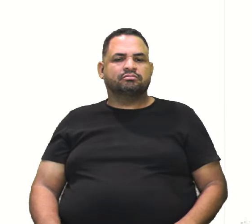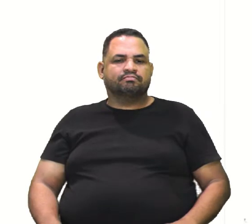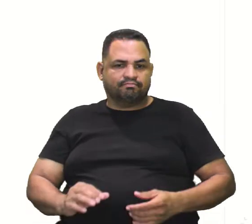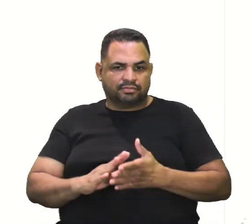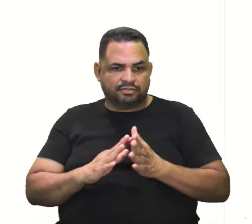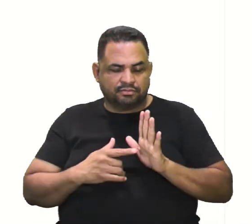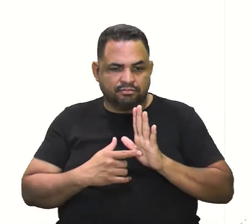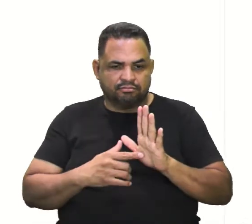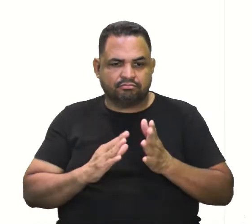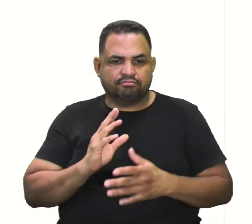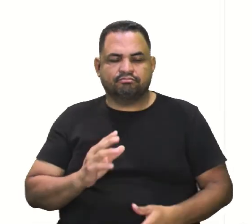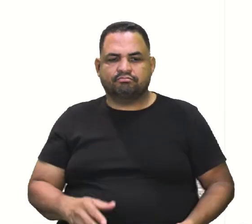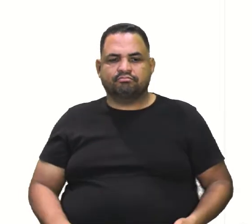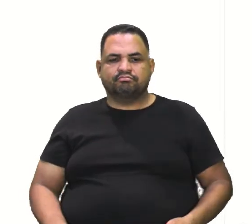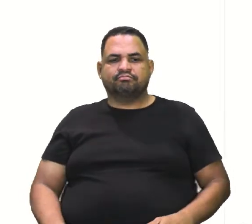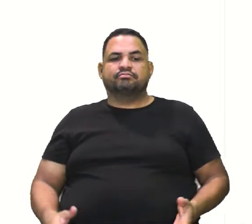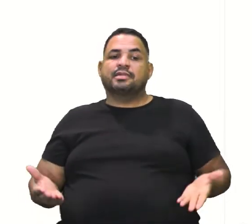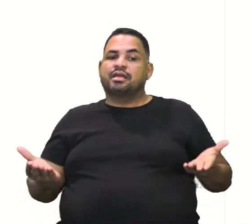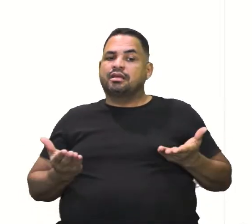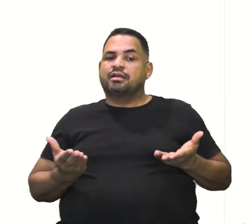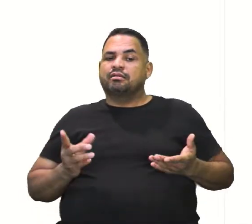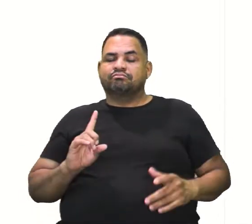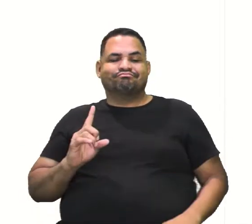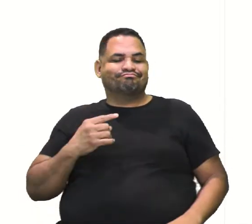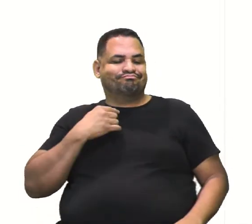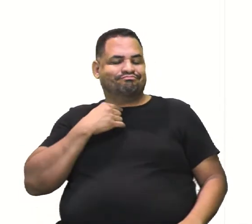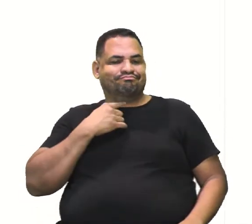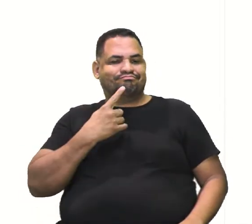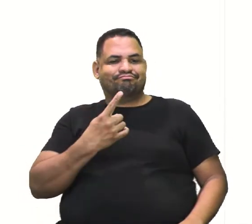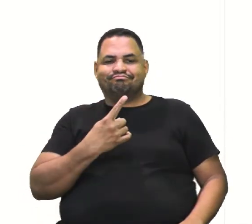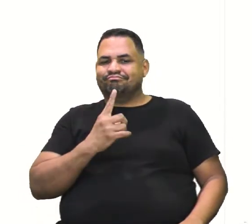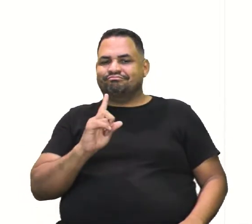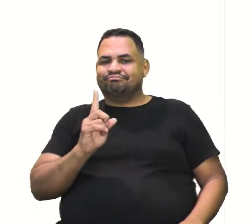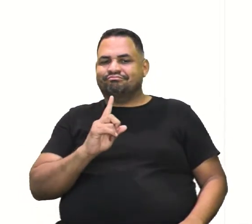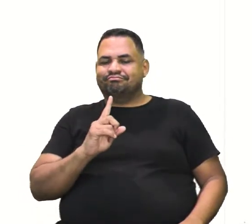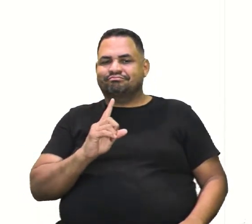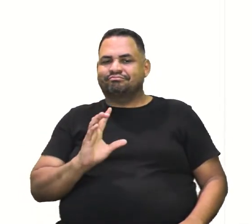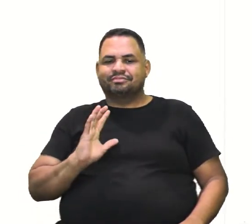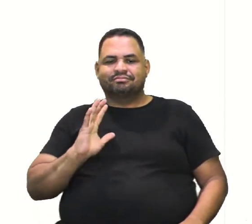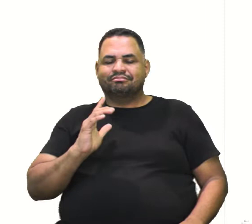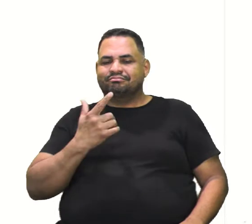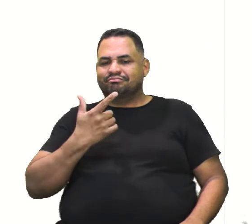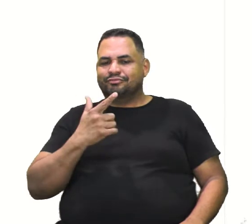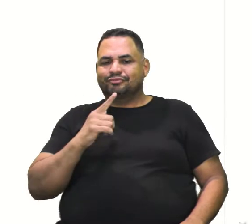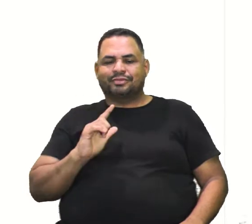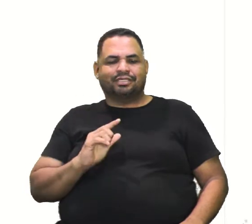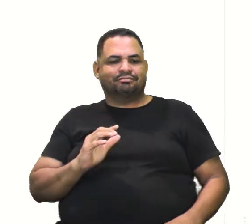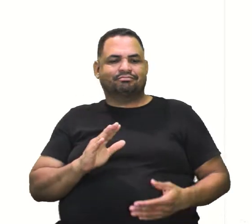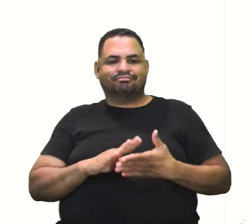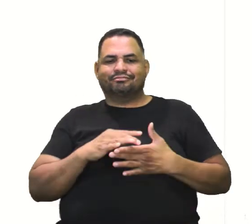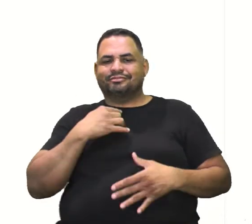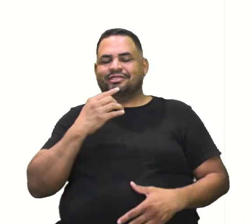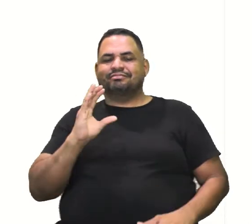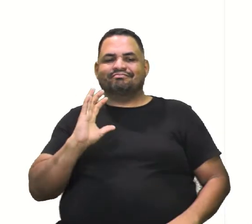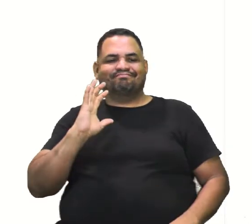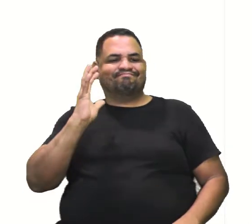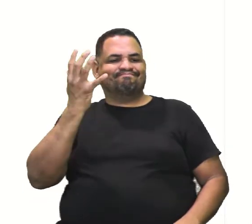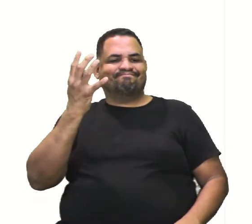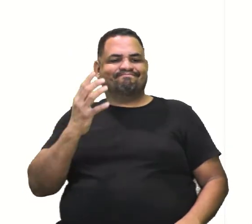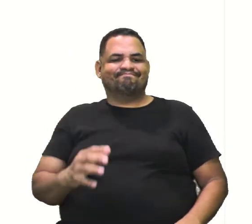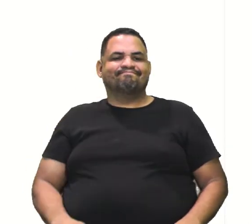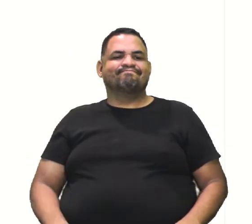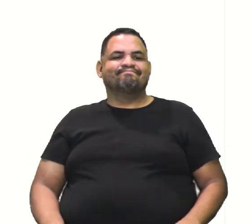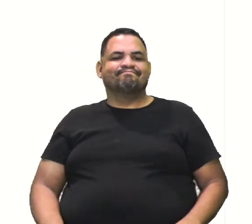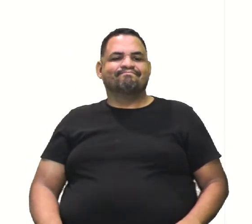mostrar isso para eles já já. Beleza. Mas, por enquanto, nessa situação que nos encontramos aqui, para os reais, essa